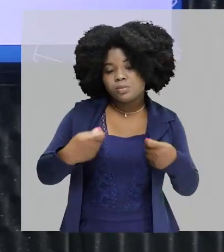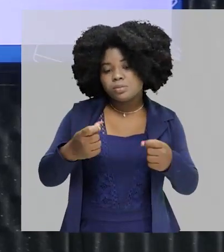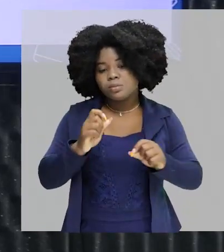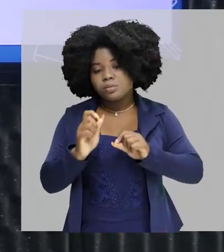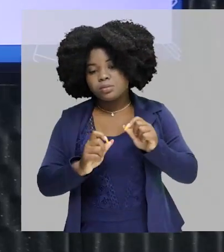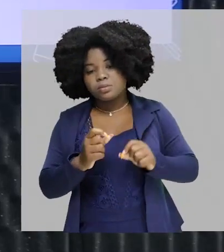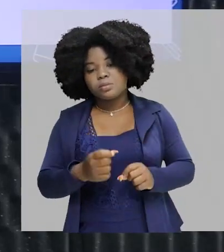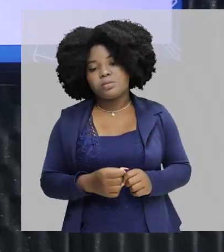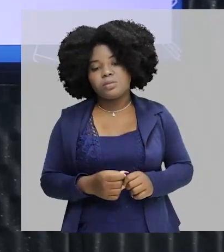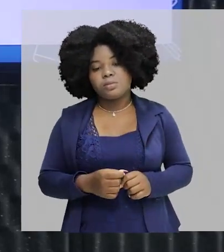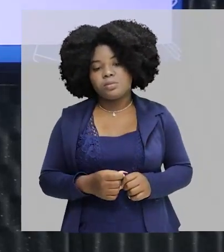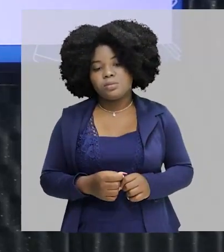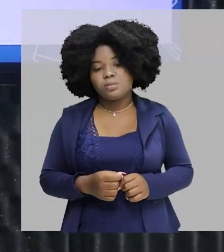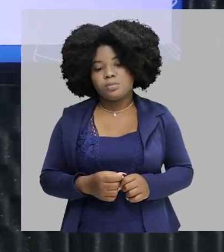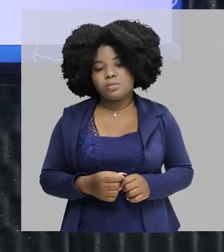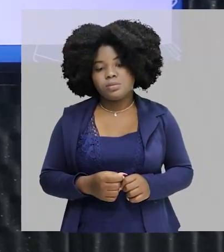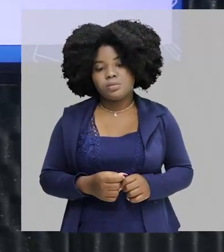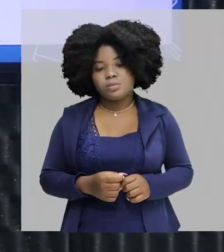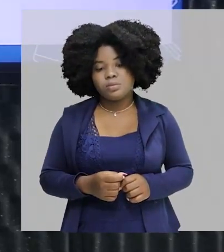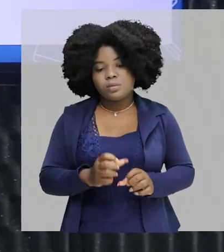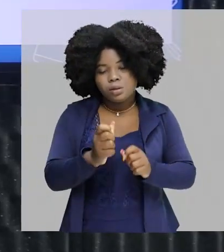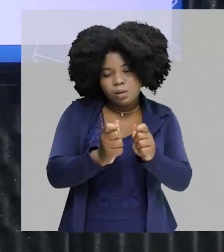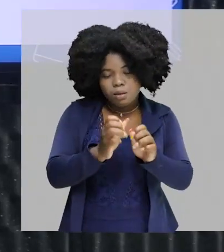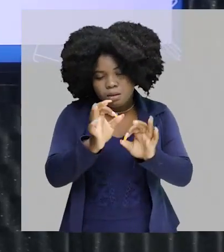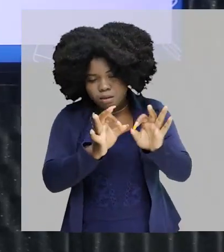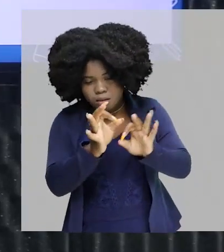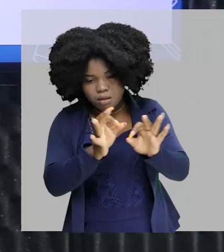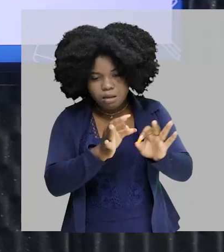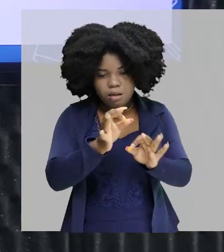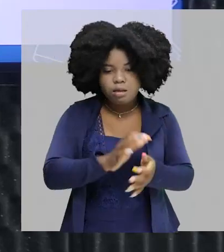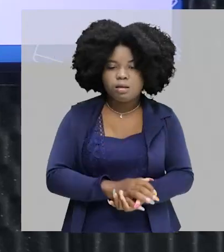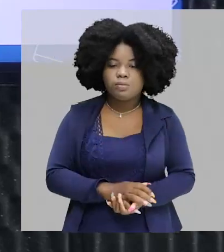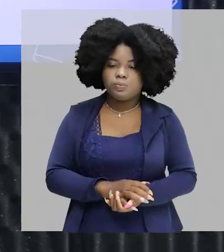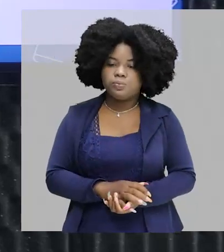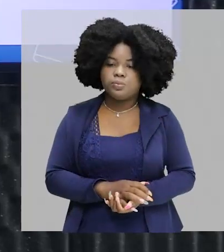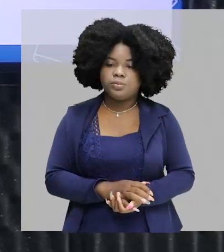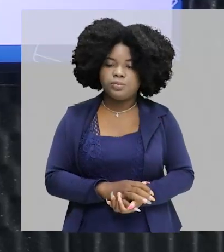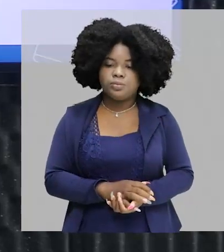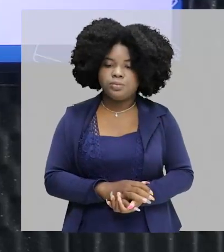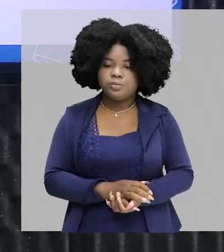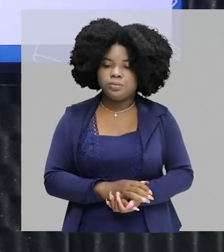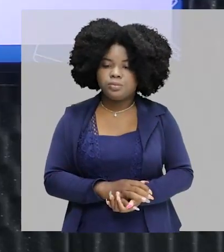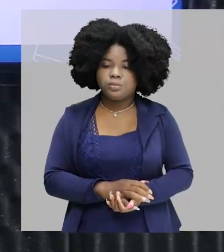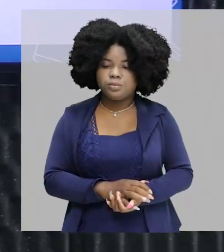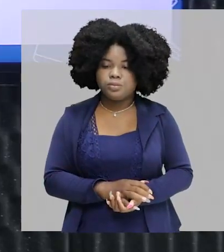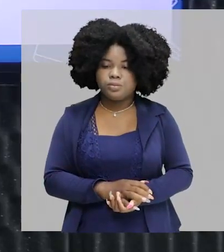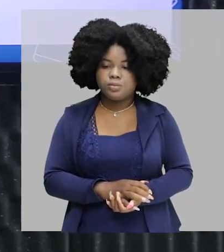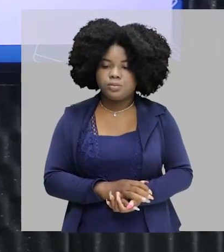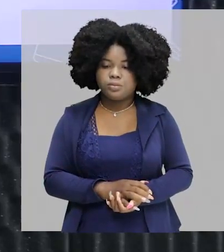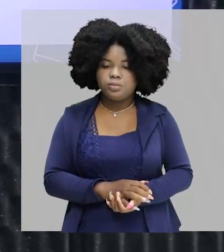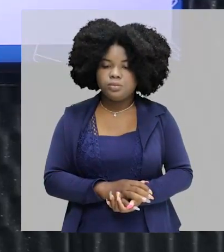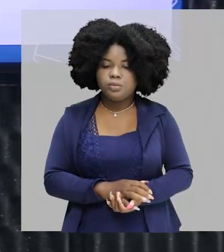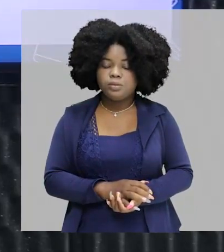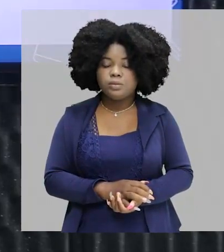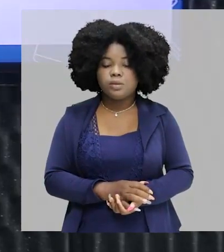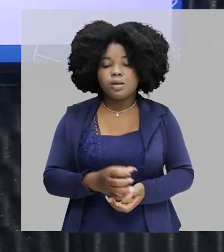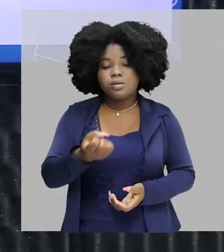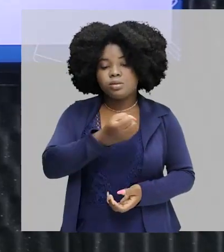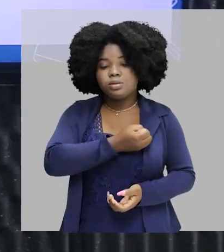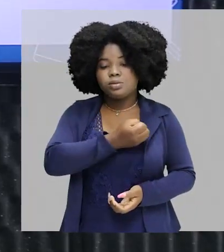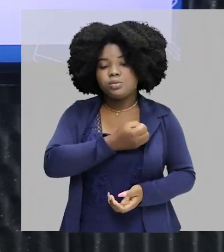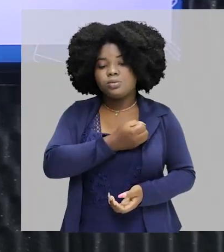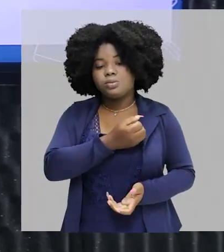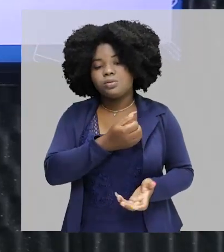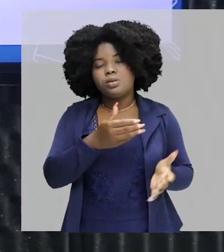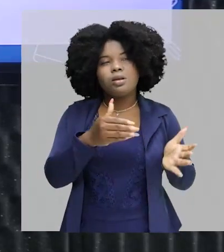o enriquecimento do urânio. Para fins pacíficos, esse valor tem que chegar em